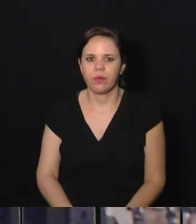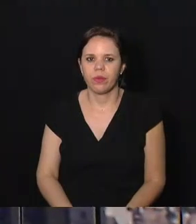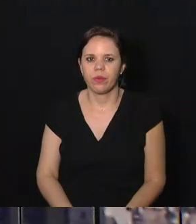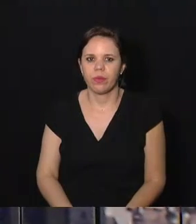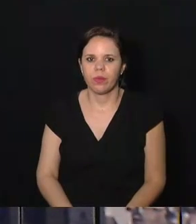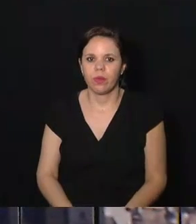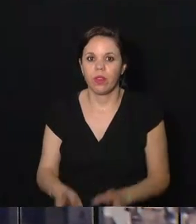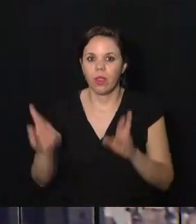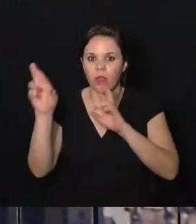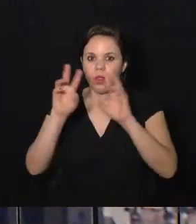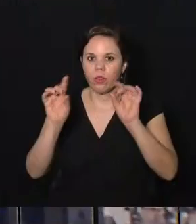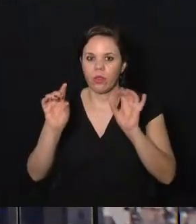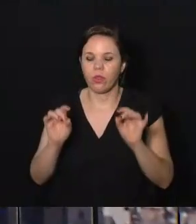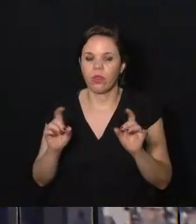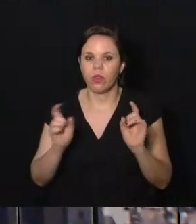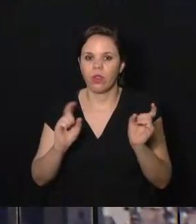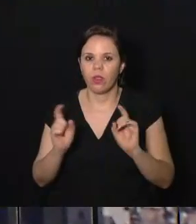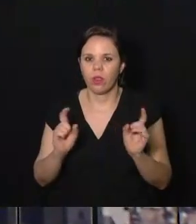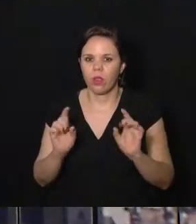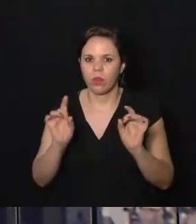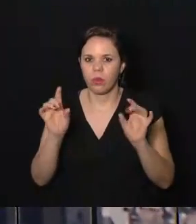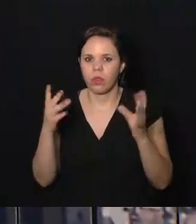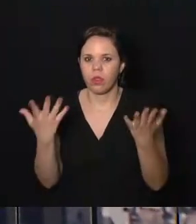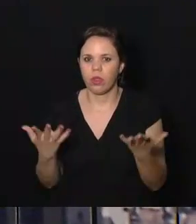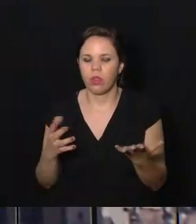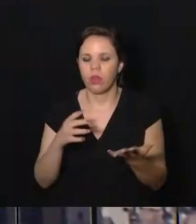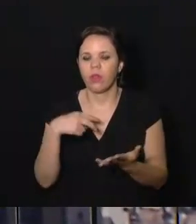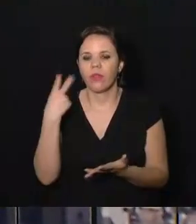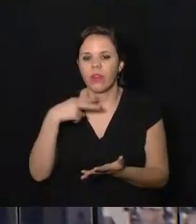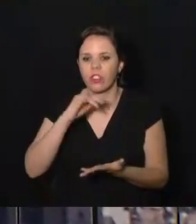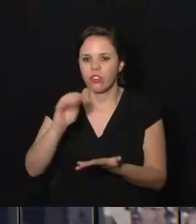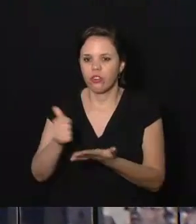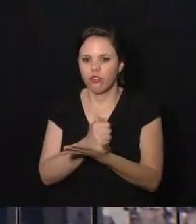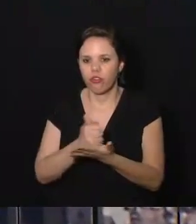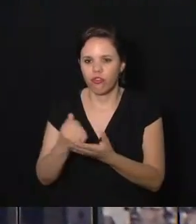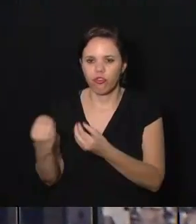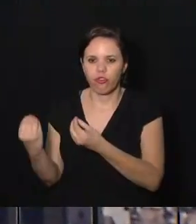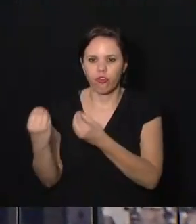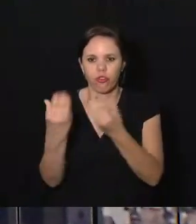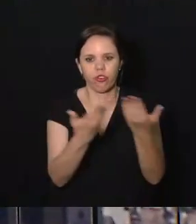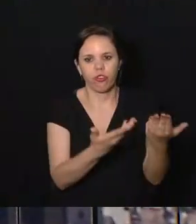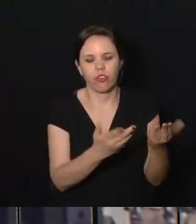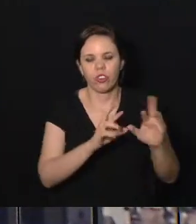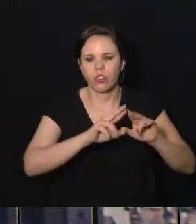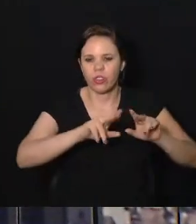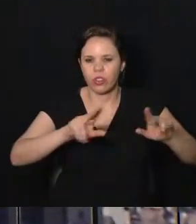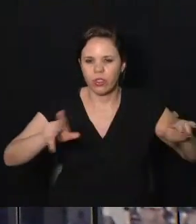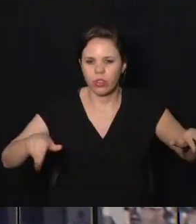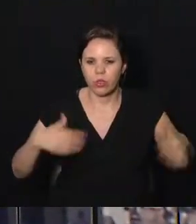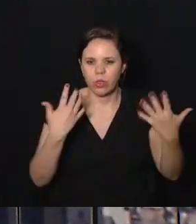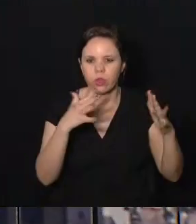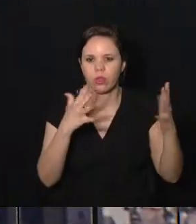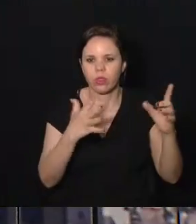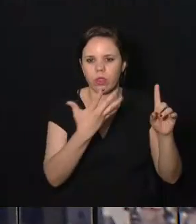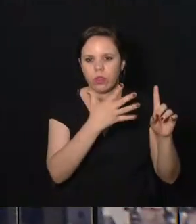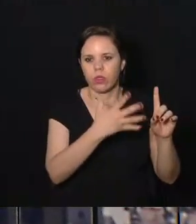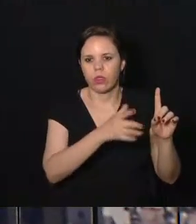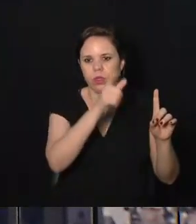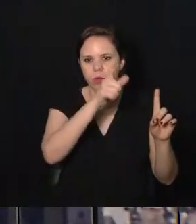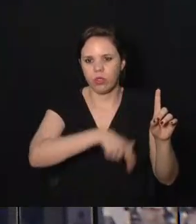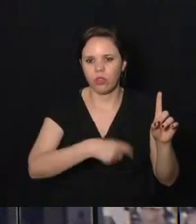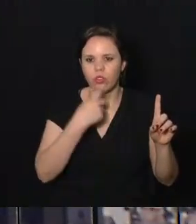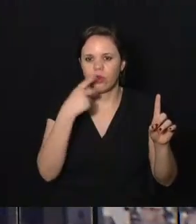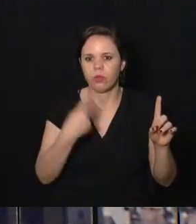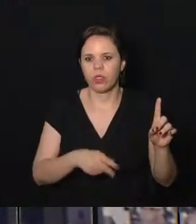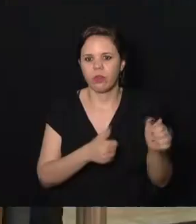Hora de conferir a reunião solene em que o vereador Jorge da Farmácia entregou diversas honrarias a personalidades de